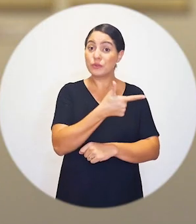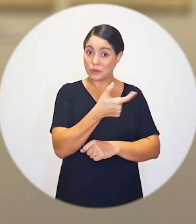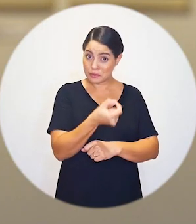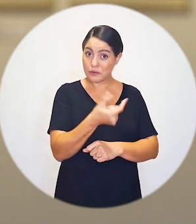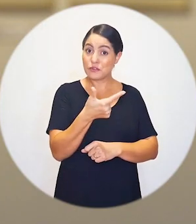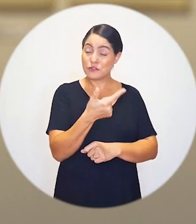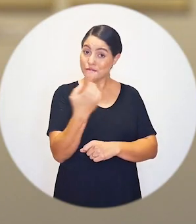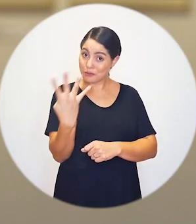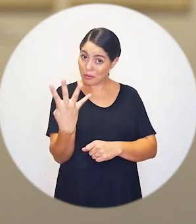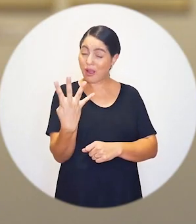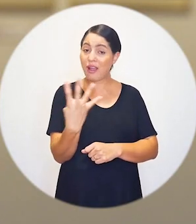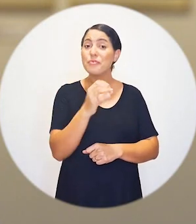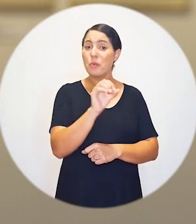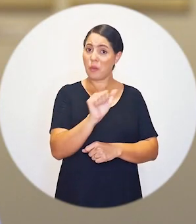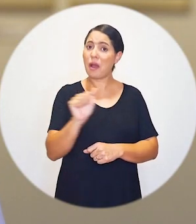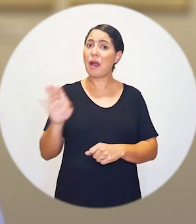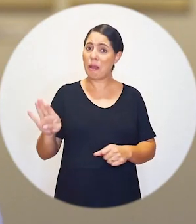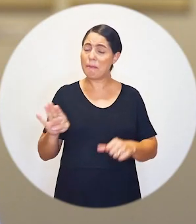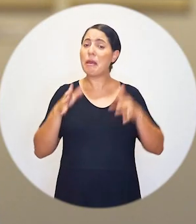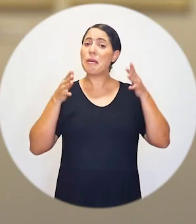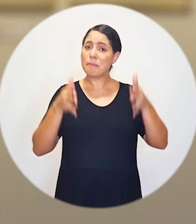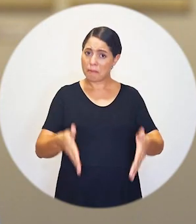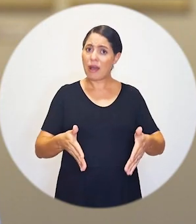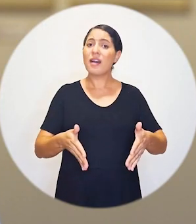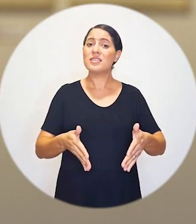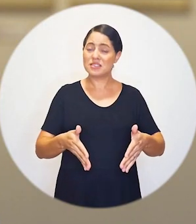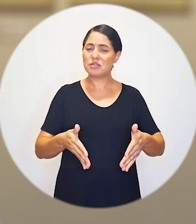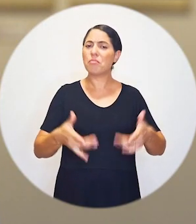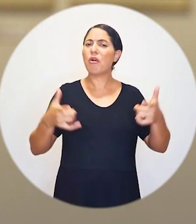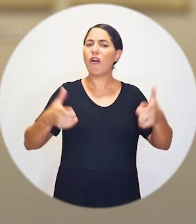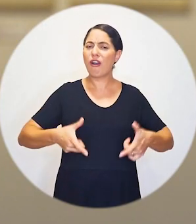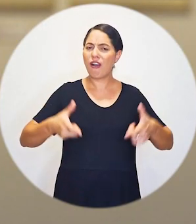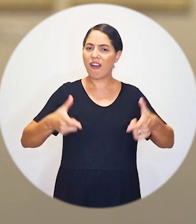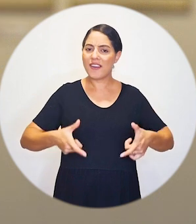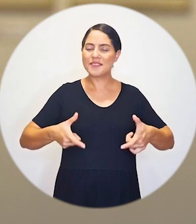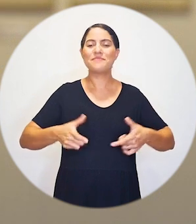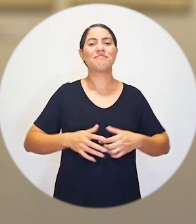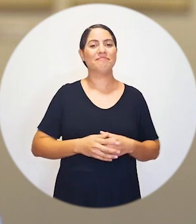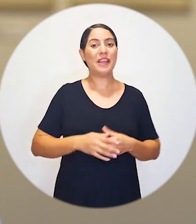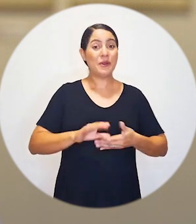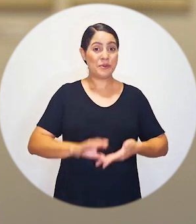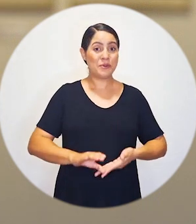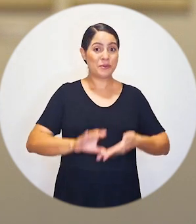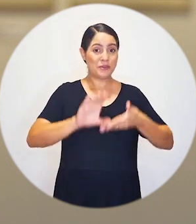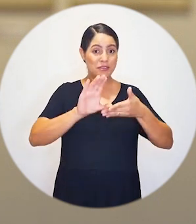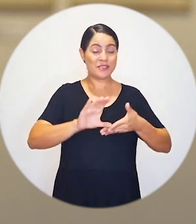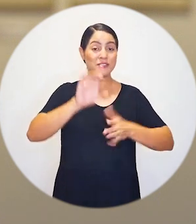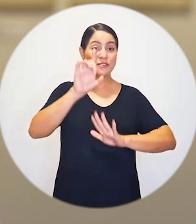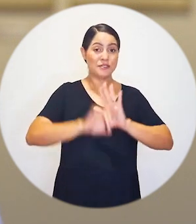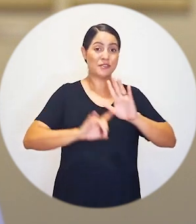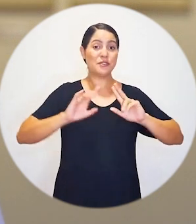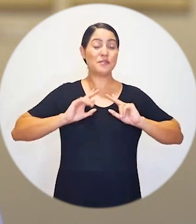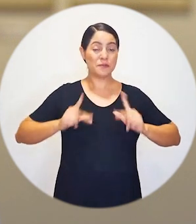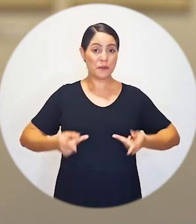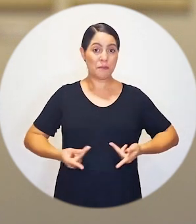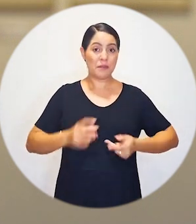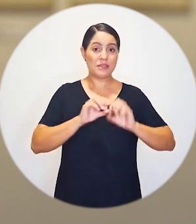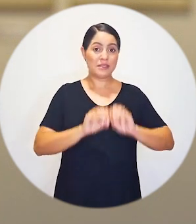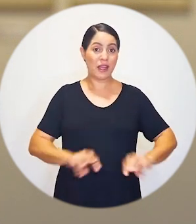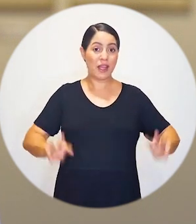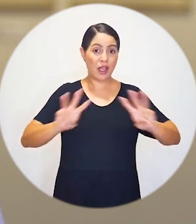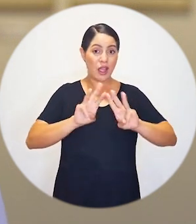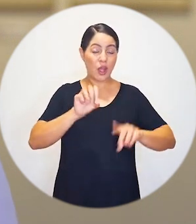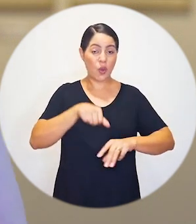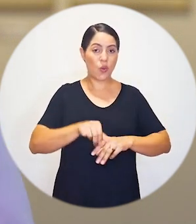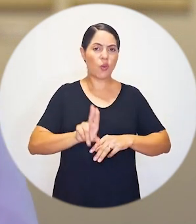Ainda em 2024, a Ordem dos Advogados do Brasil participou da sessão do Conselho de Direitos Humanos da Organização das Nações